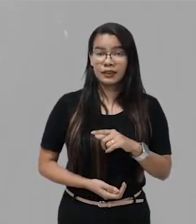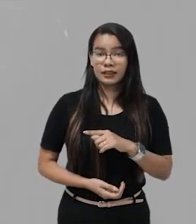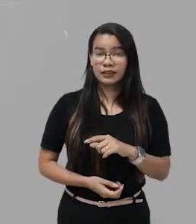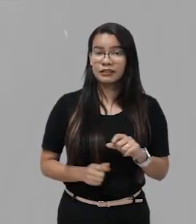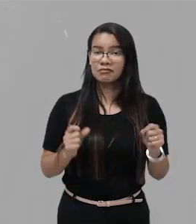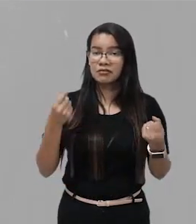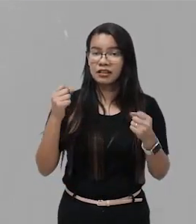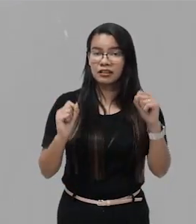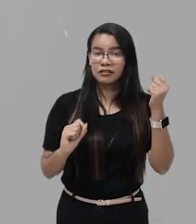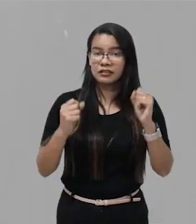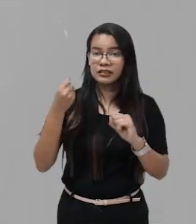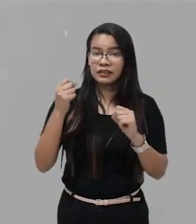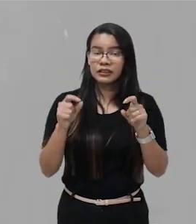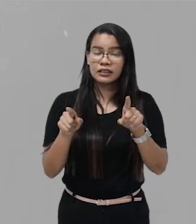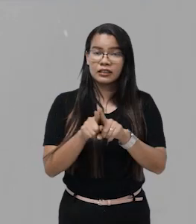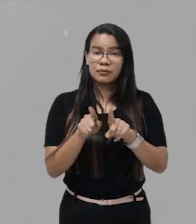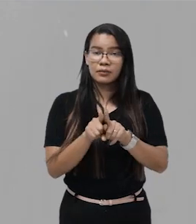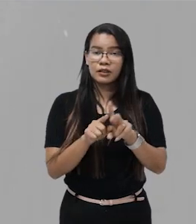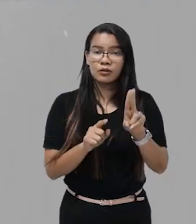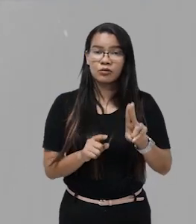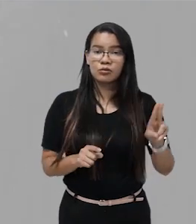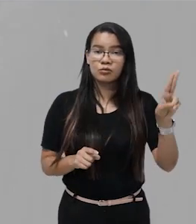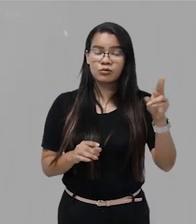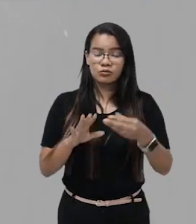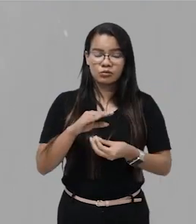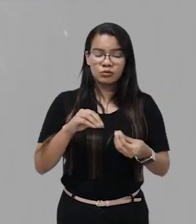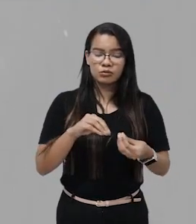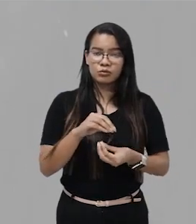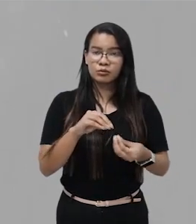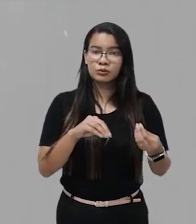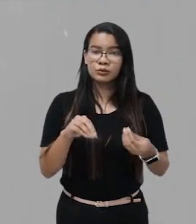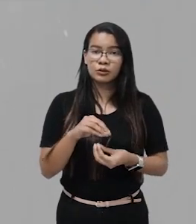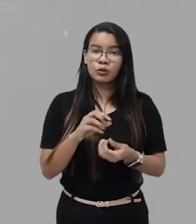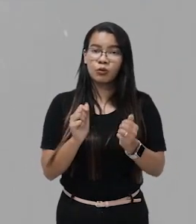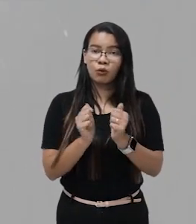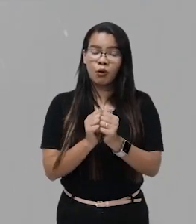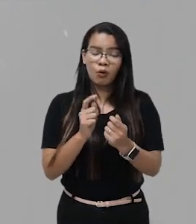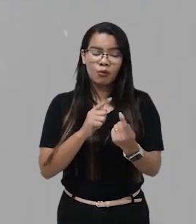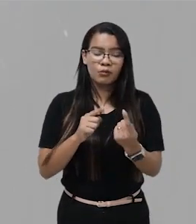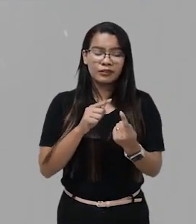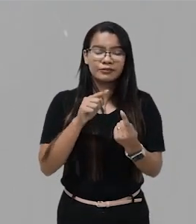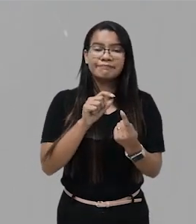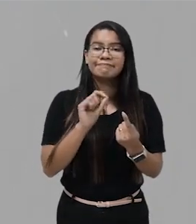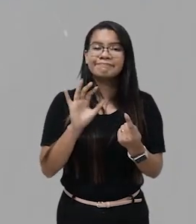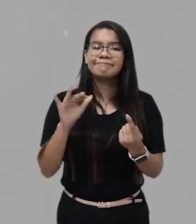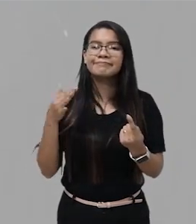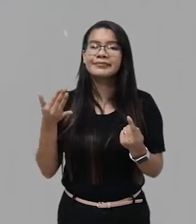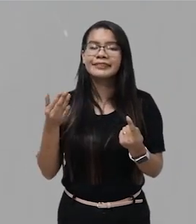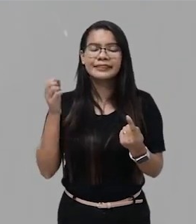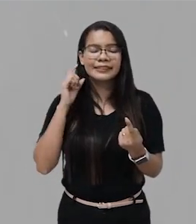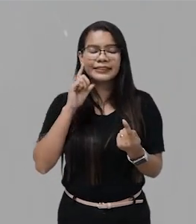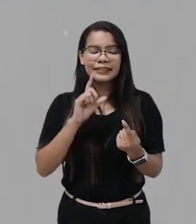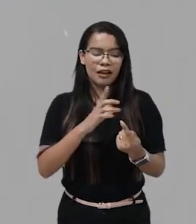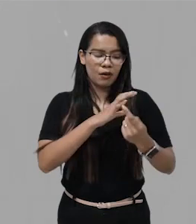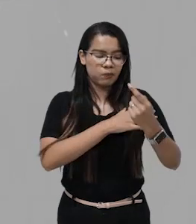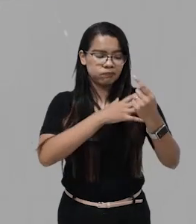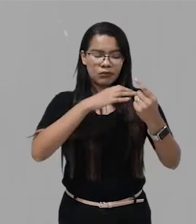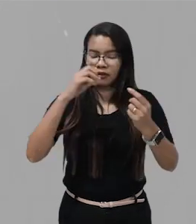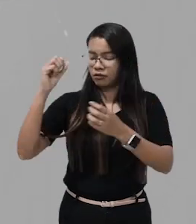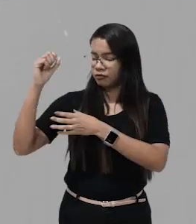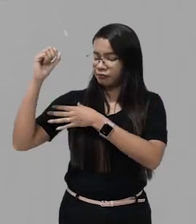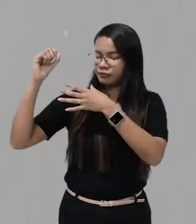fazem musculação e que fazem uso dessas substâncias com o objetivo apenas de quê? De ganhar massa muscular, de ficar